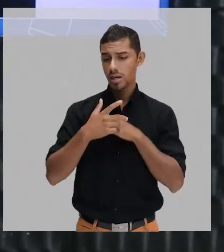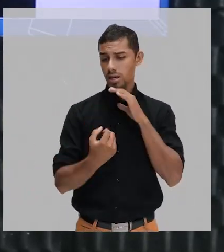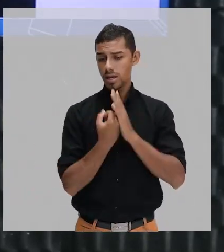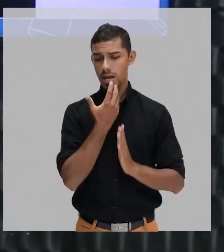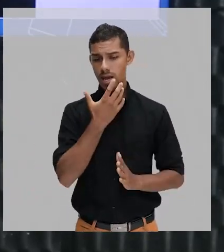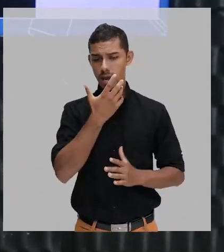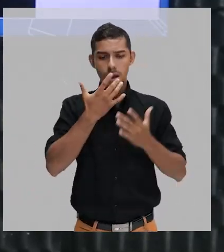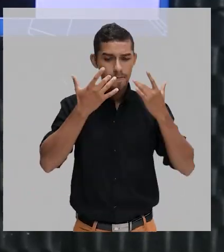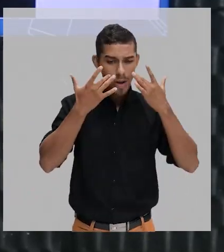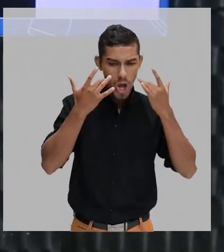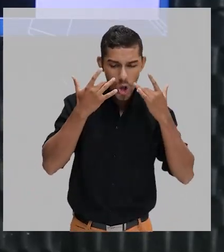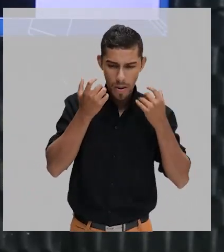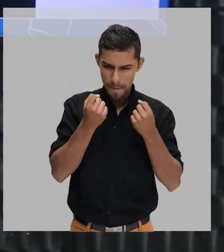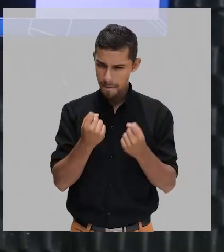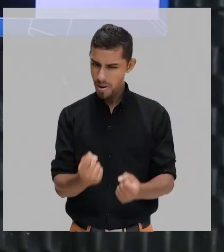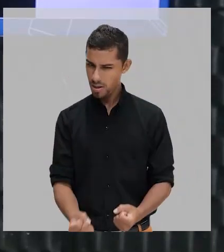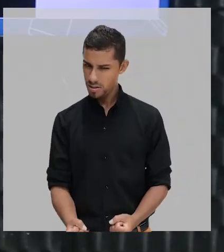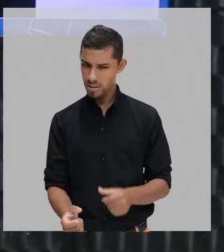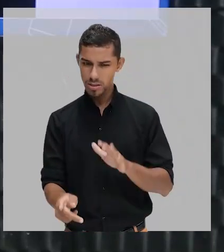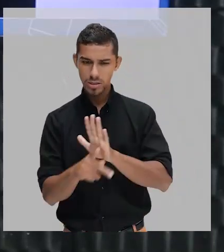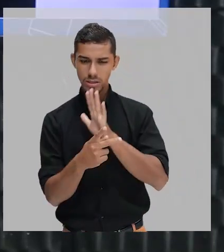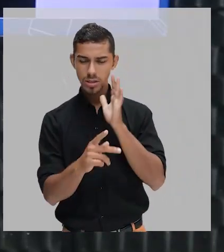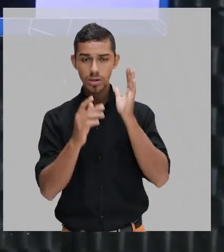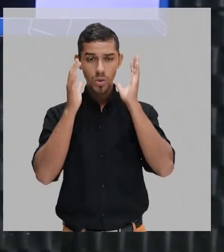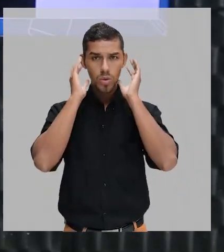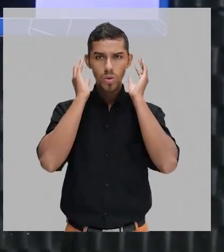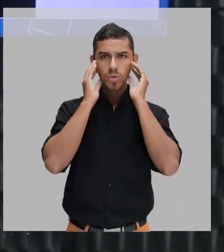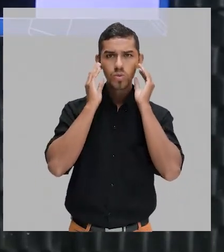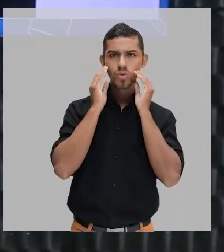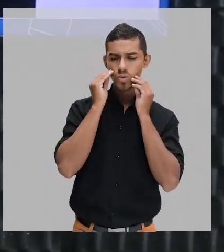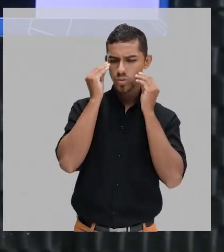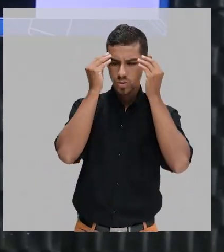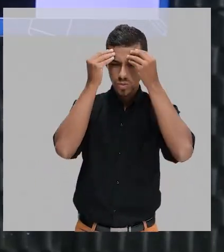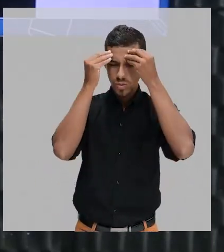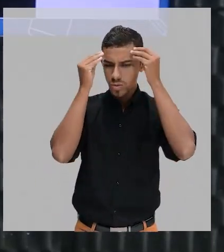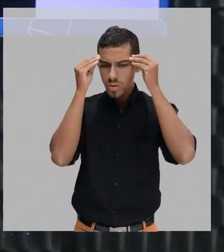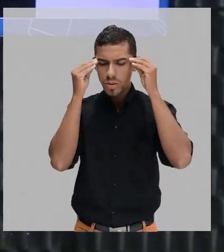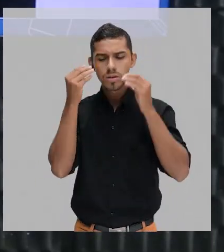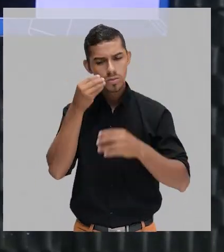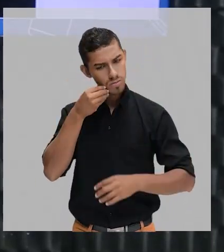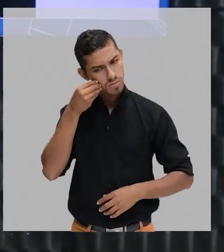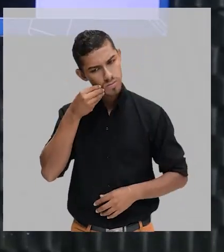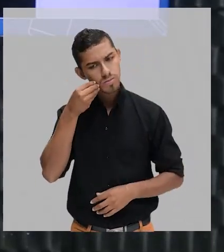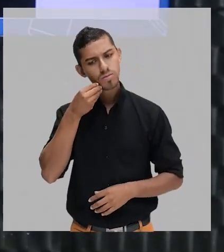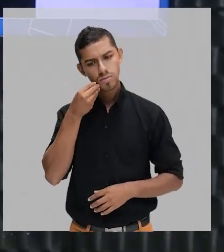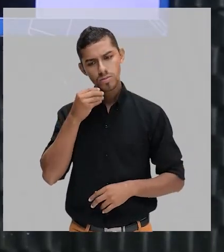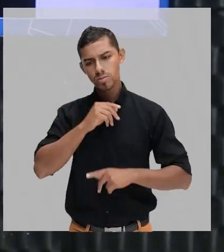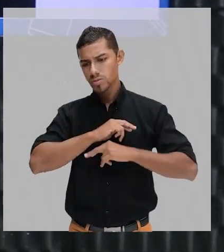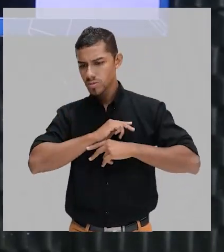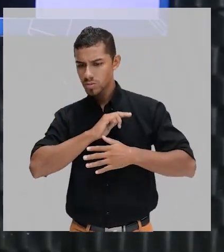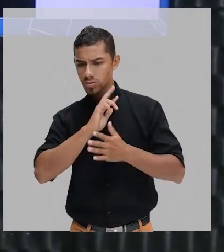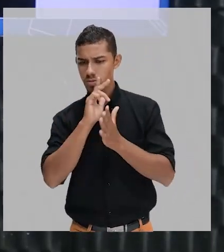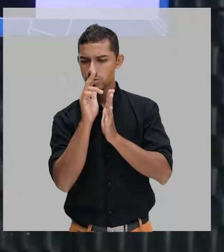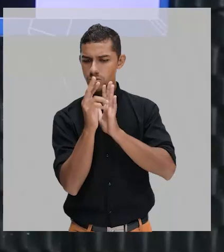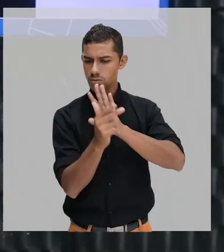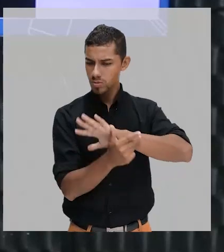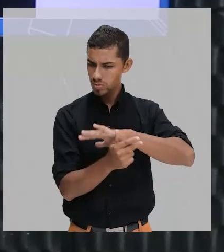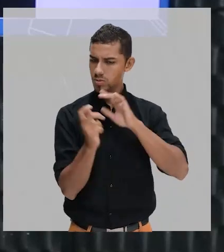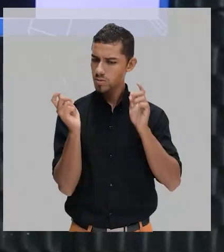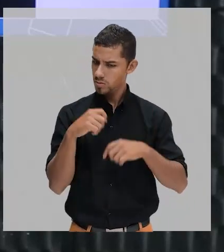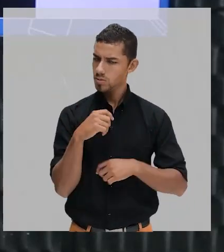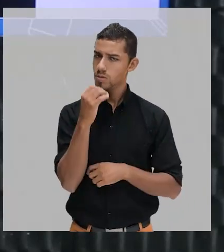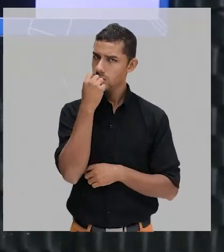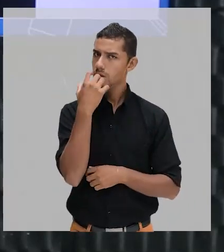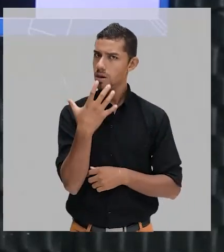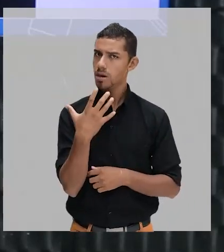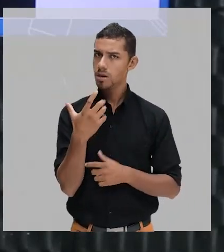maquiagens mais artísticas, mais pesadas, próteses, quer dizer, é um veio, experimente pesquisar sobre isso, é um veio que tem uma rentabilidade financeira muito